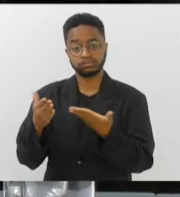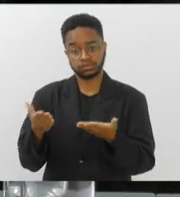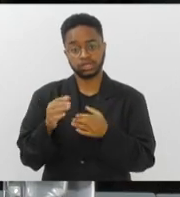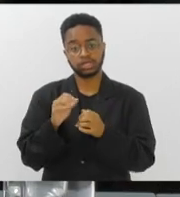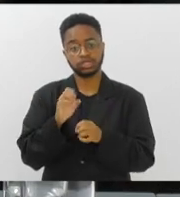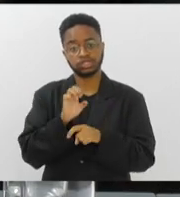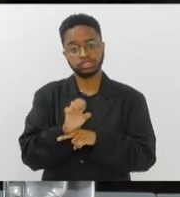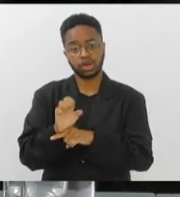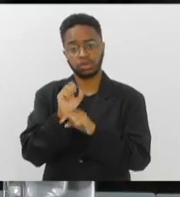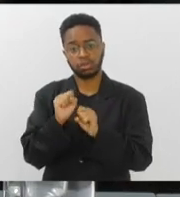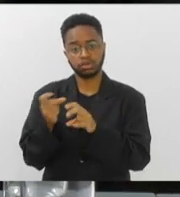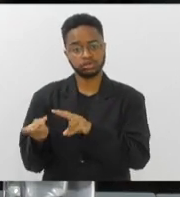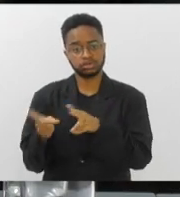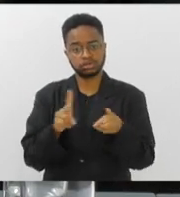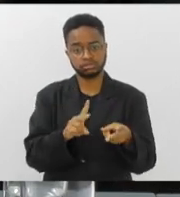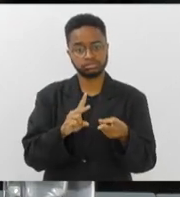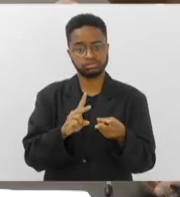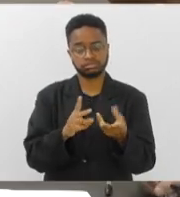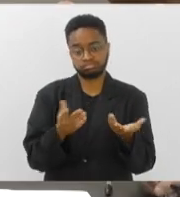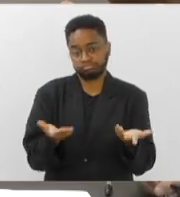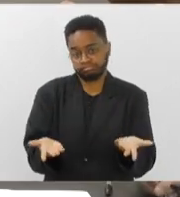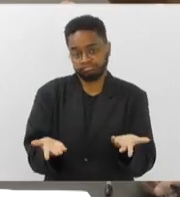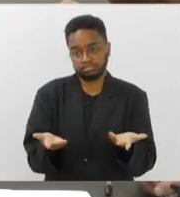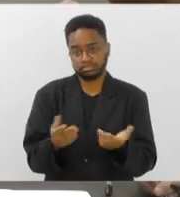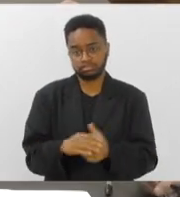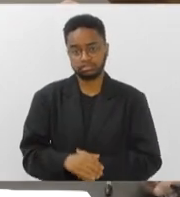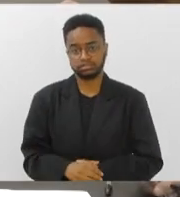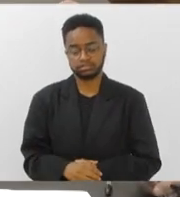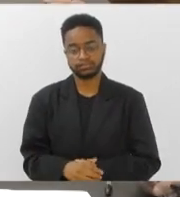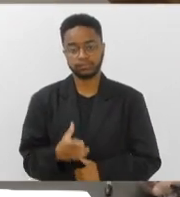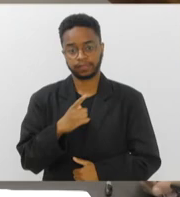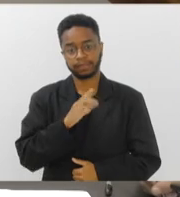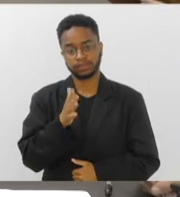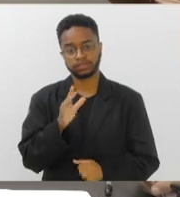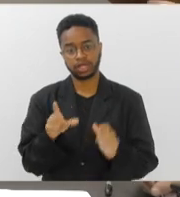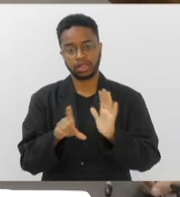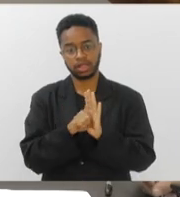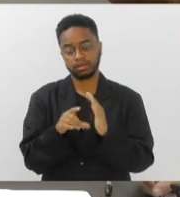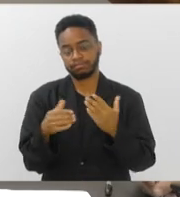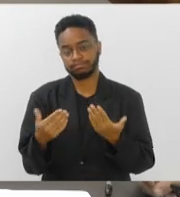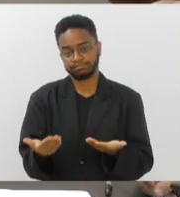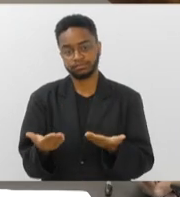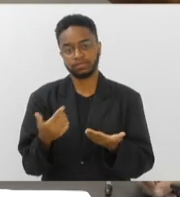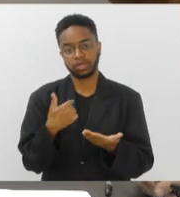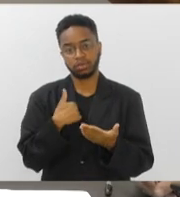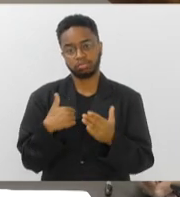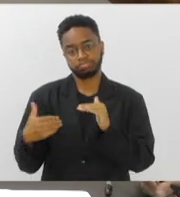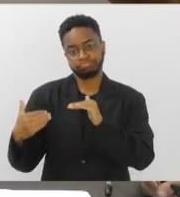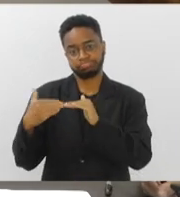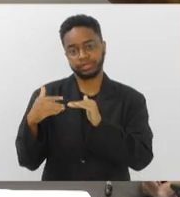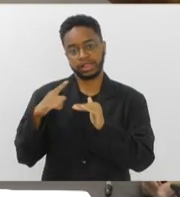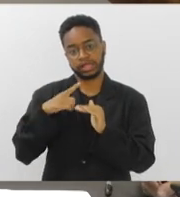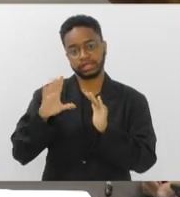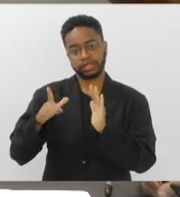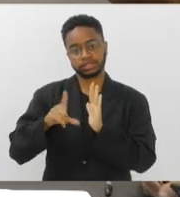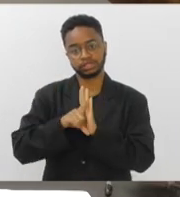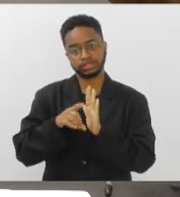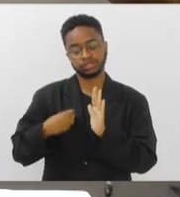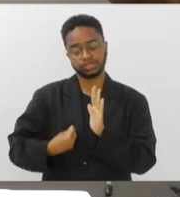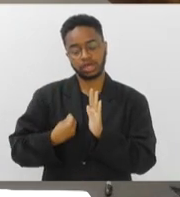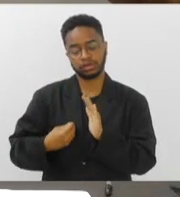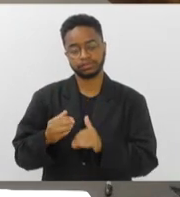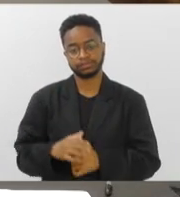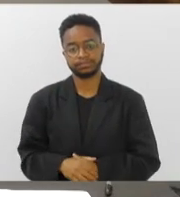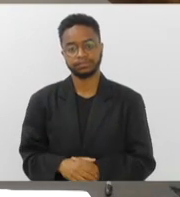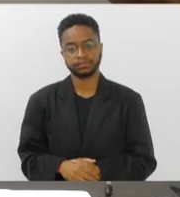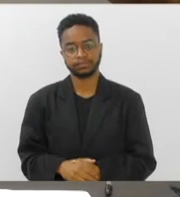transferência, enfim. É. Certíssimo. Mas tem uma lei, então estou me rendendo à lei existente. Deputada Célia. É só uma observação